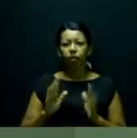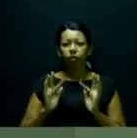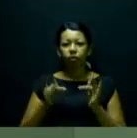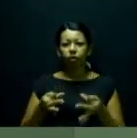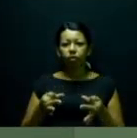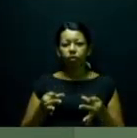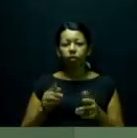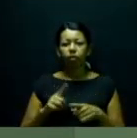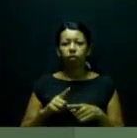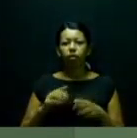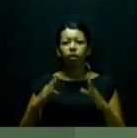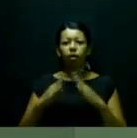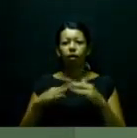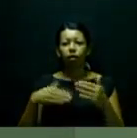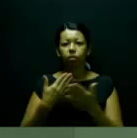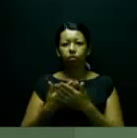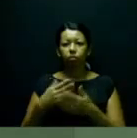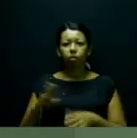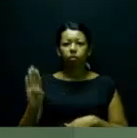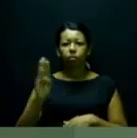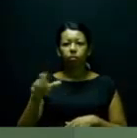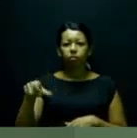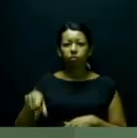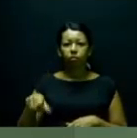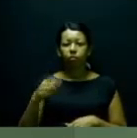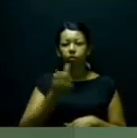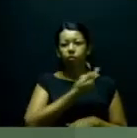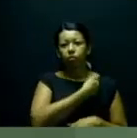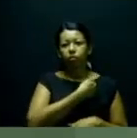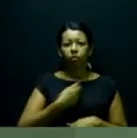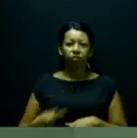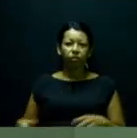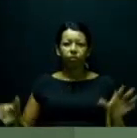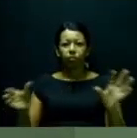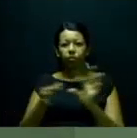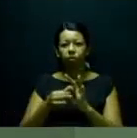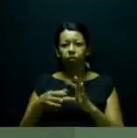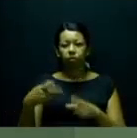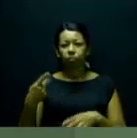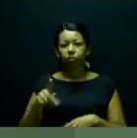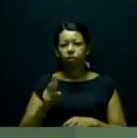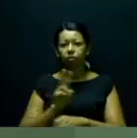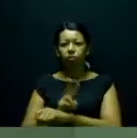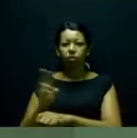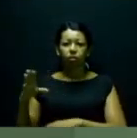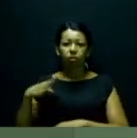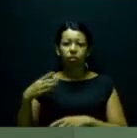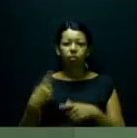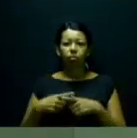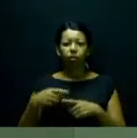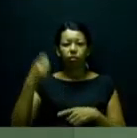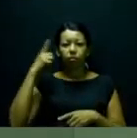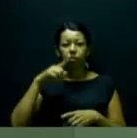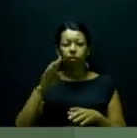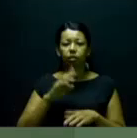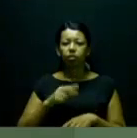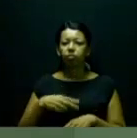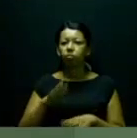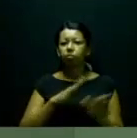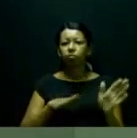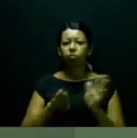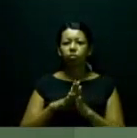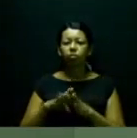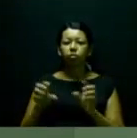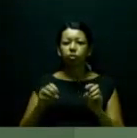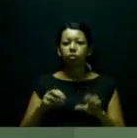concluindo, na escola do Boção 9, que o governo do Estado é parceiro para atender o município, porque não conseguiu atender todos do